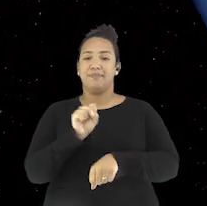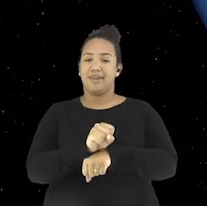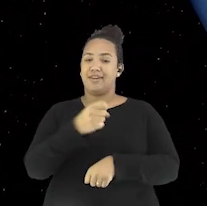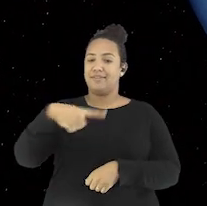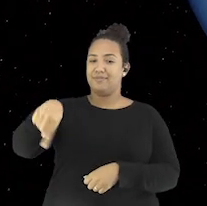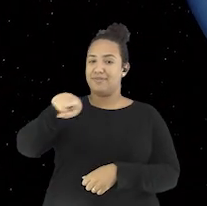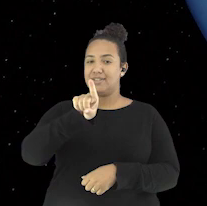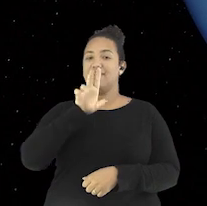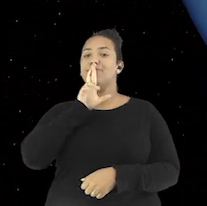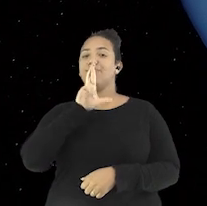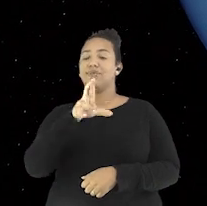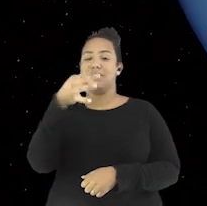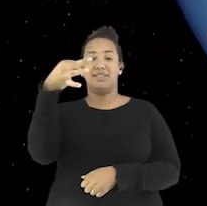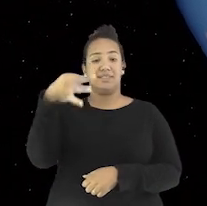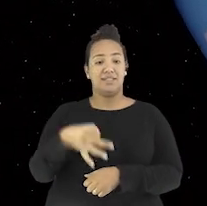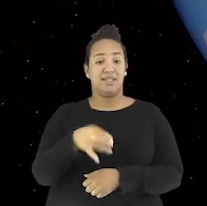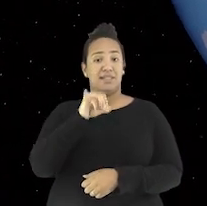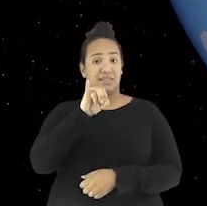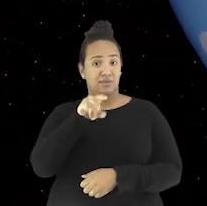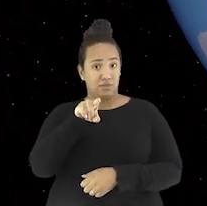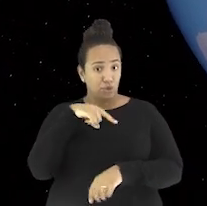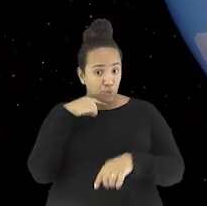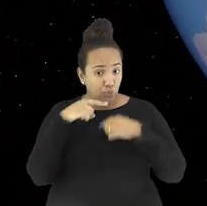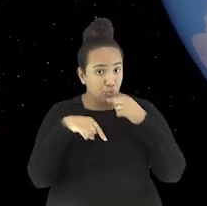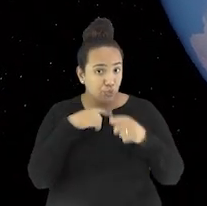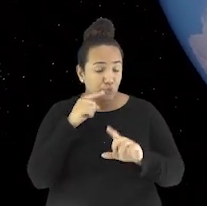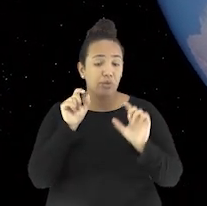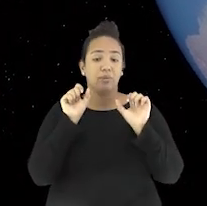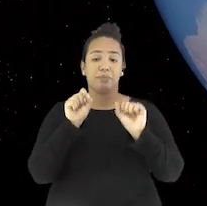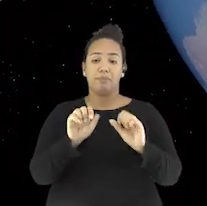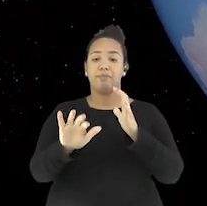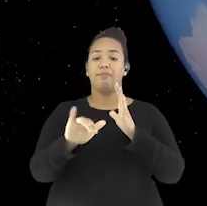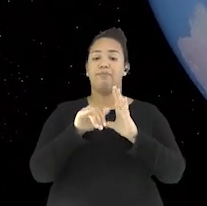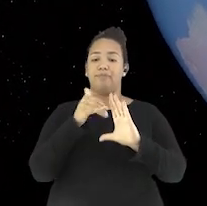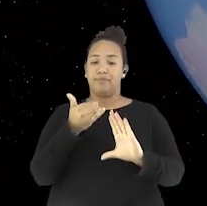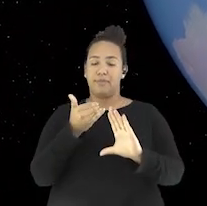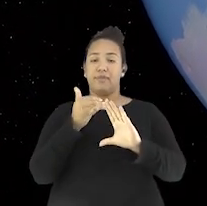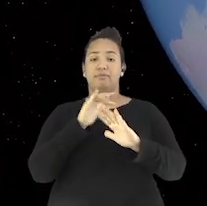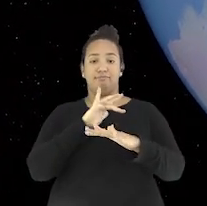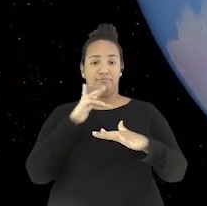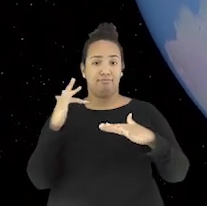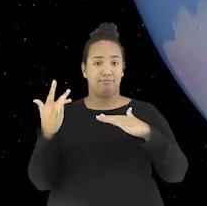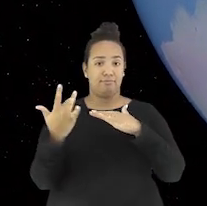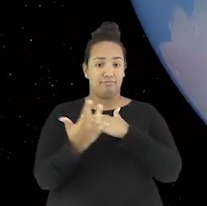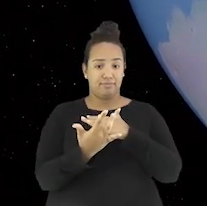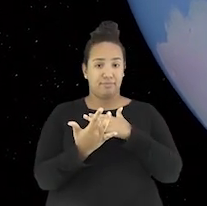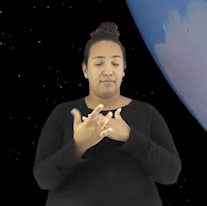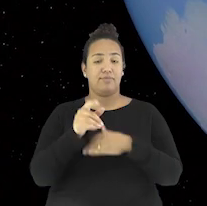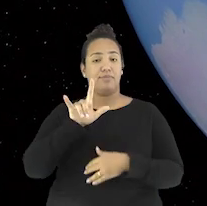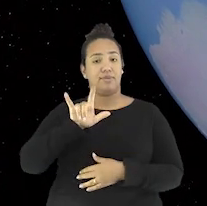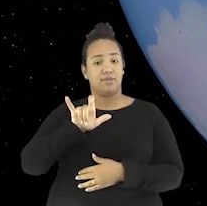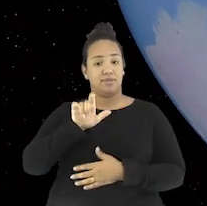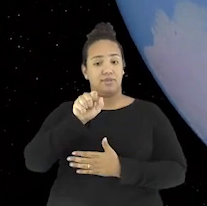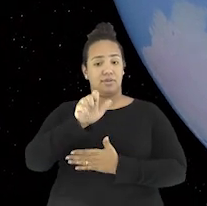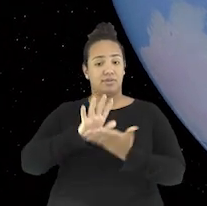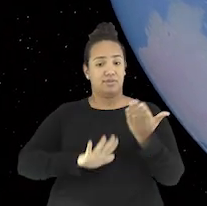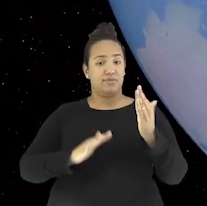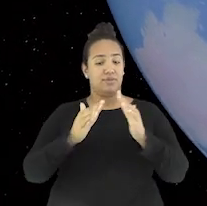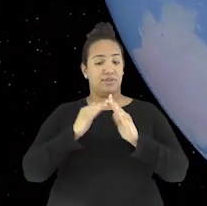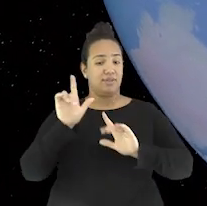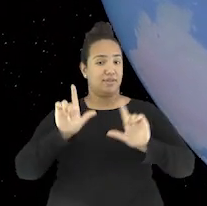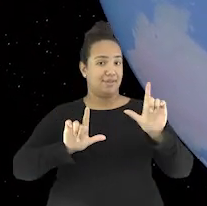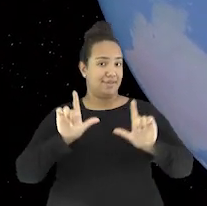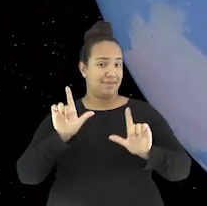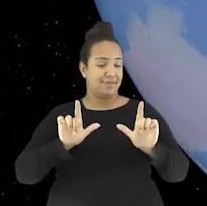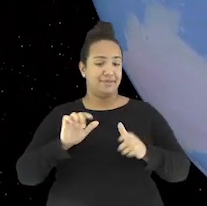Espero que tenham acertado as questões. E caso tenham dúvidas, pode enviá-las para o nosso canal de comunicação oficial do Dever